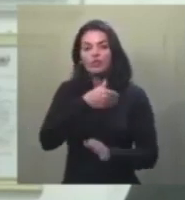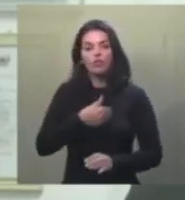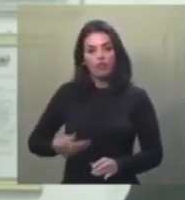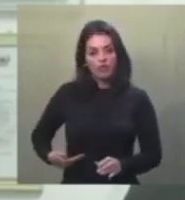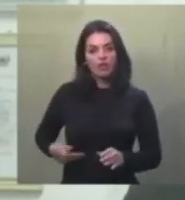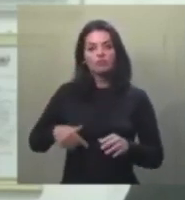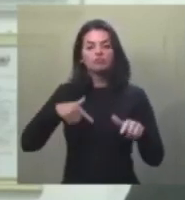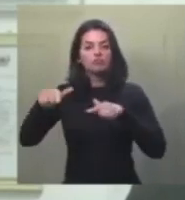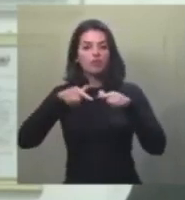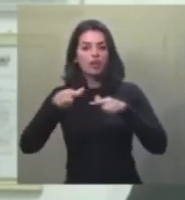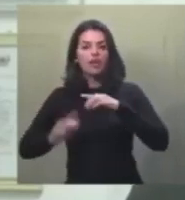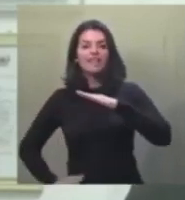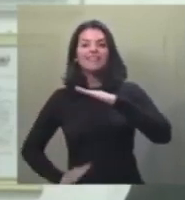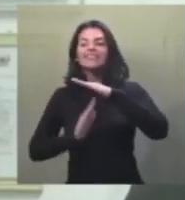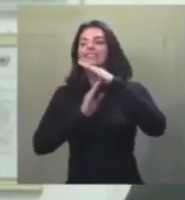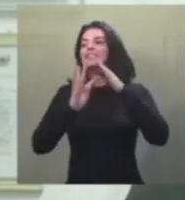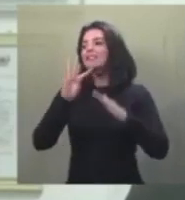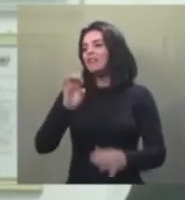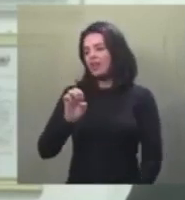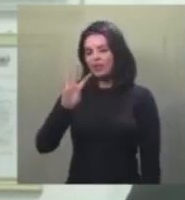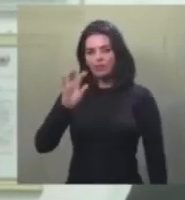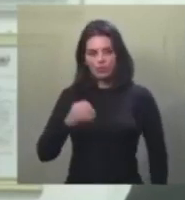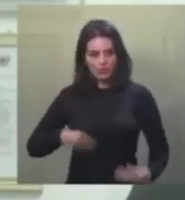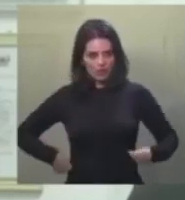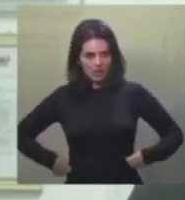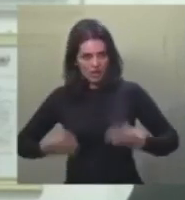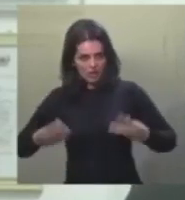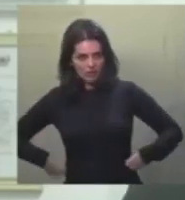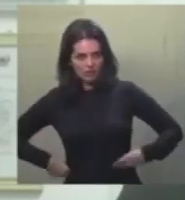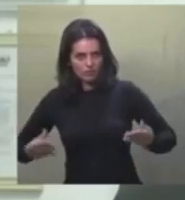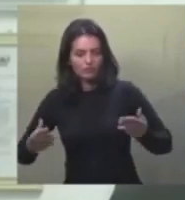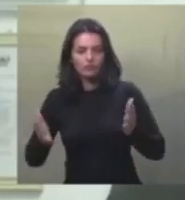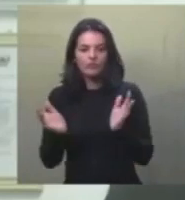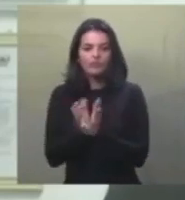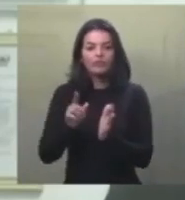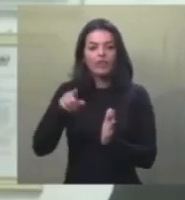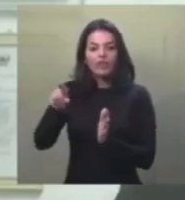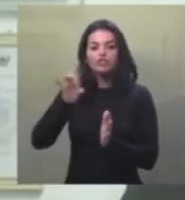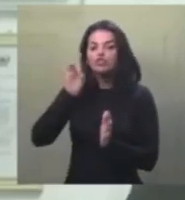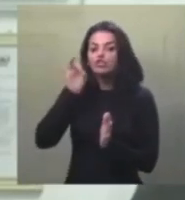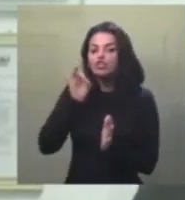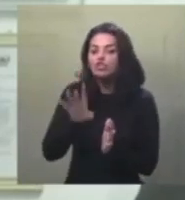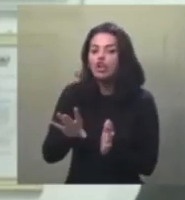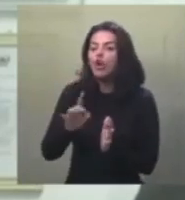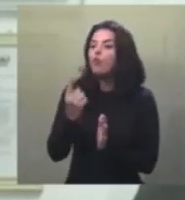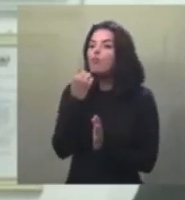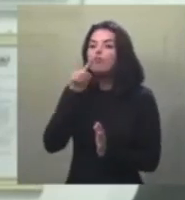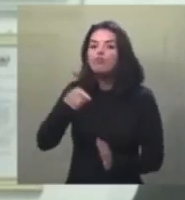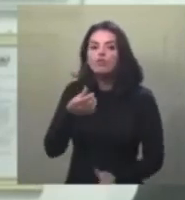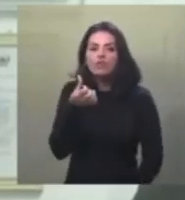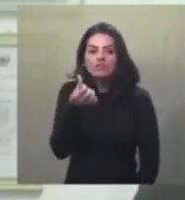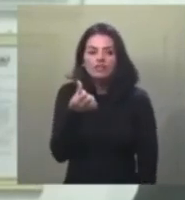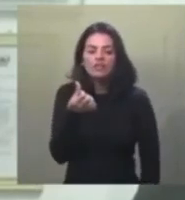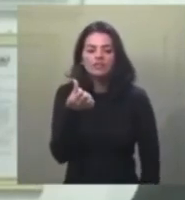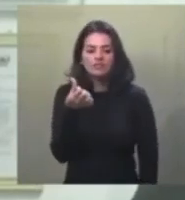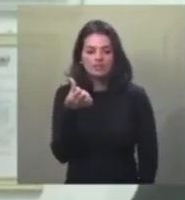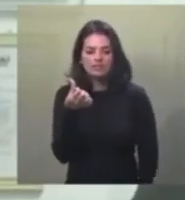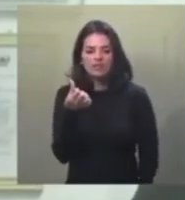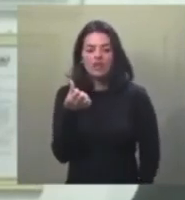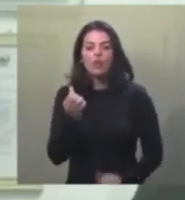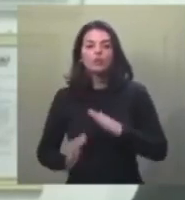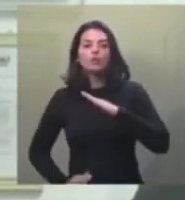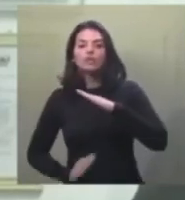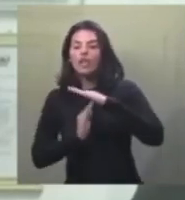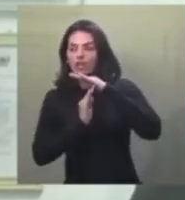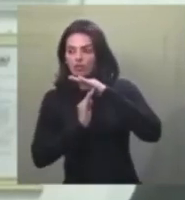mudar isso, nós vamos ter um custeio de apenas 1,6 bi de teto de gastos. É muito pouco.